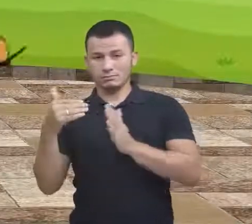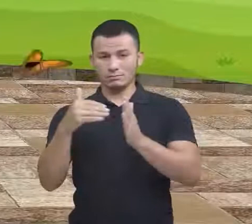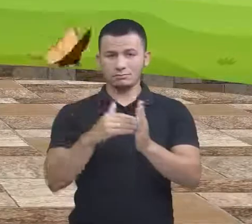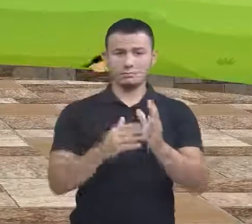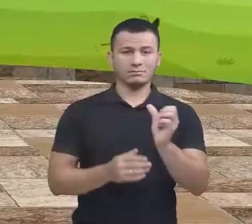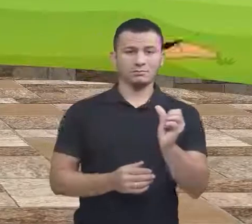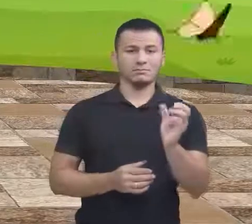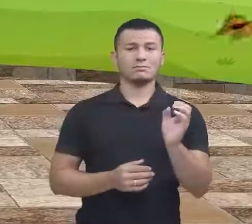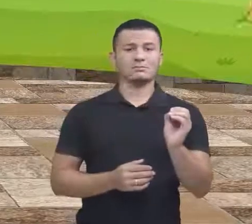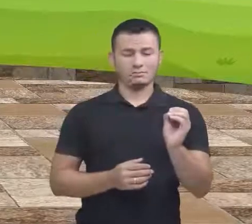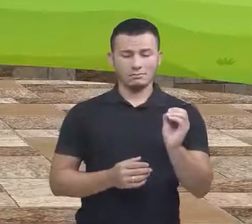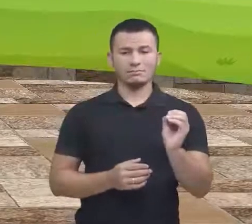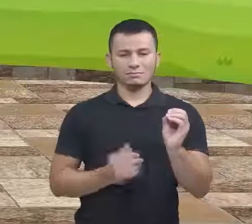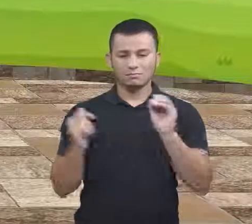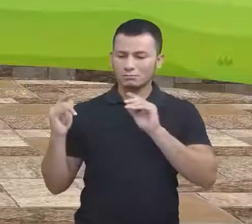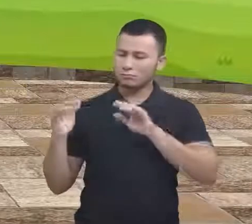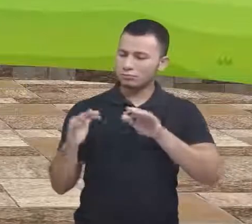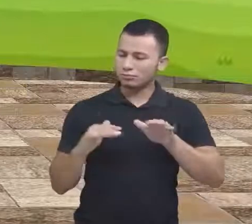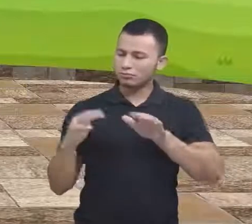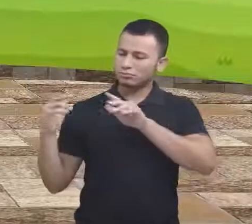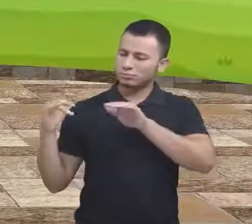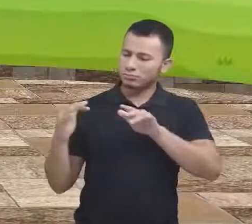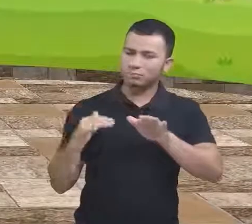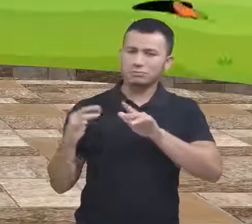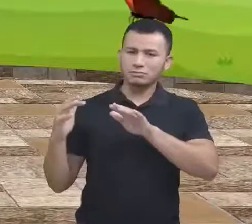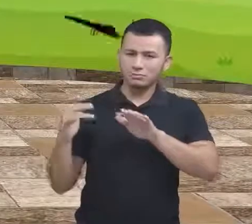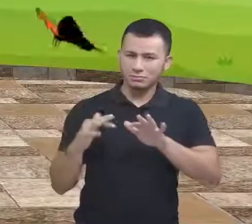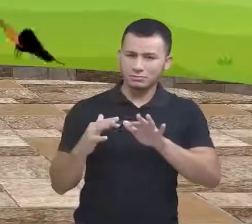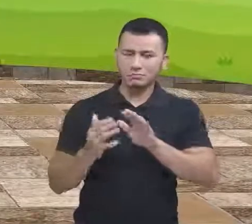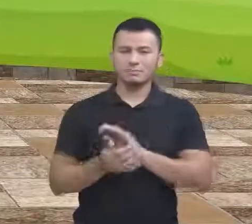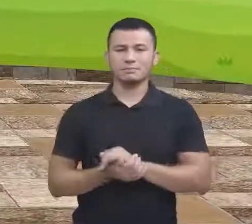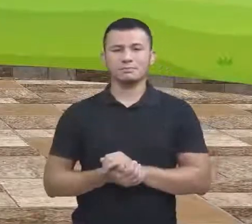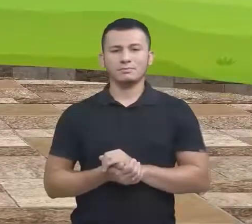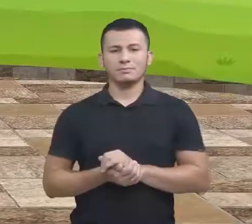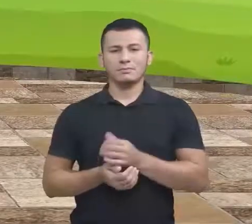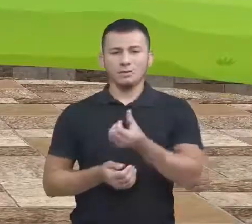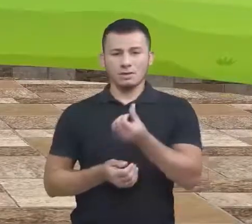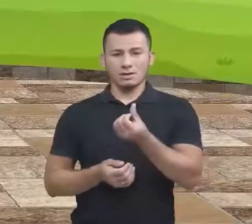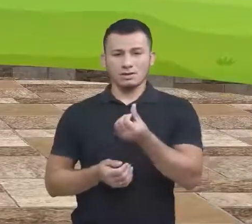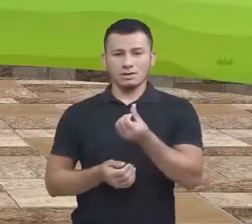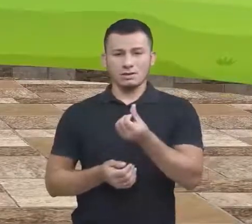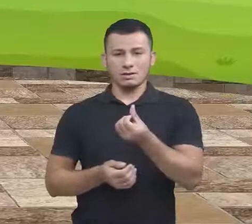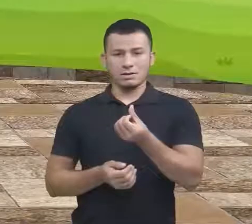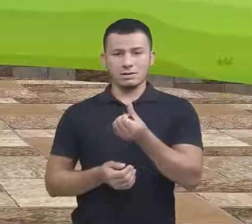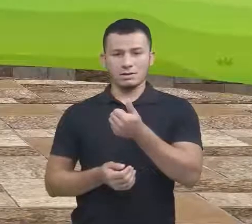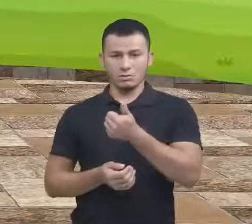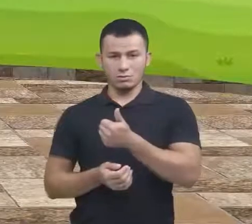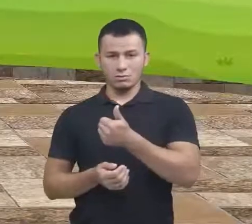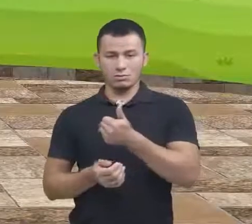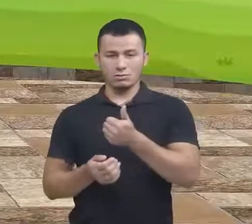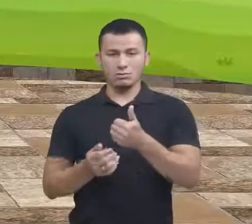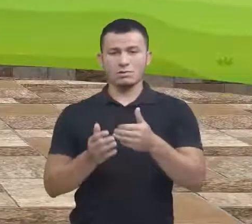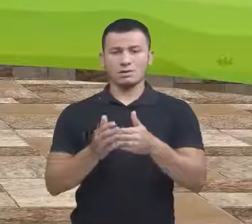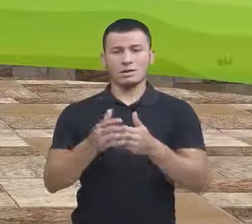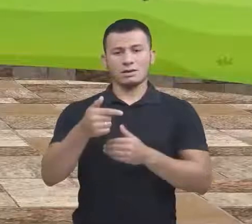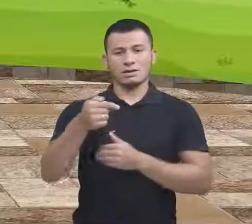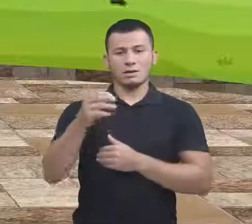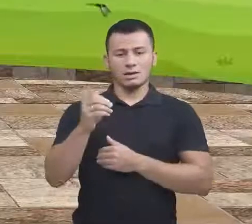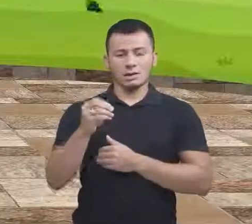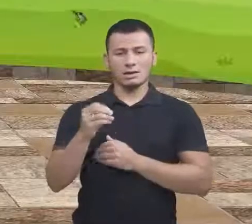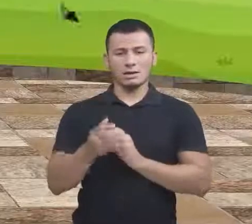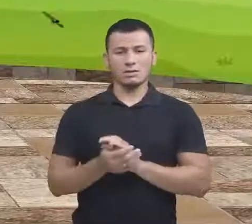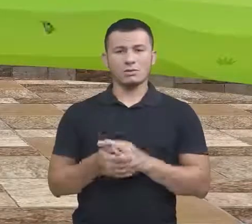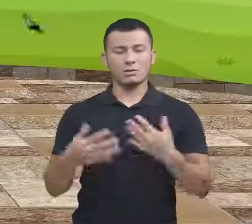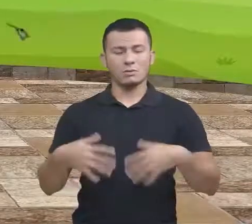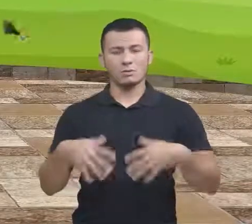60 dos 61 aos 70 7 dezenas e antes